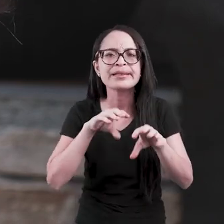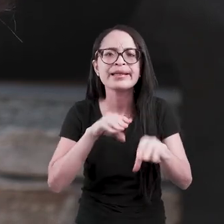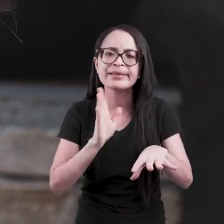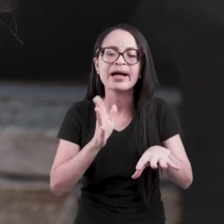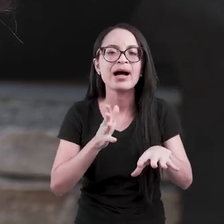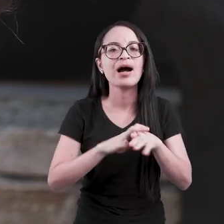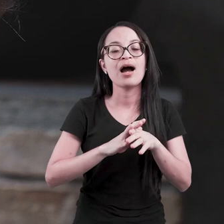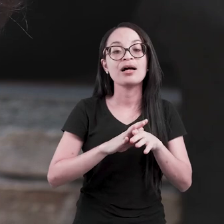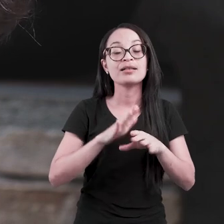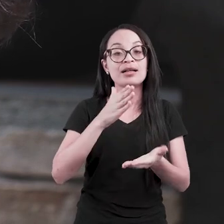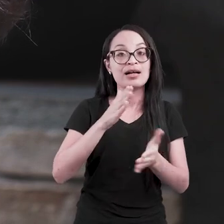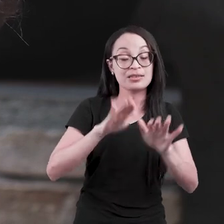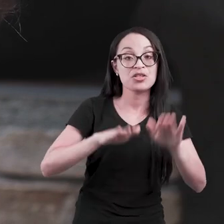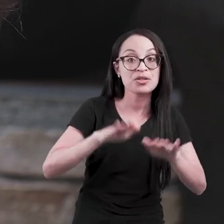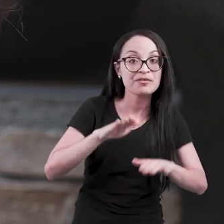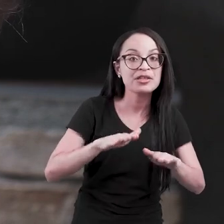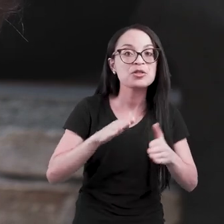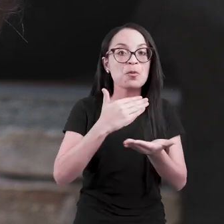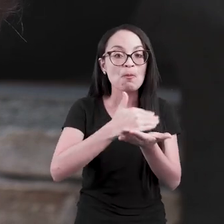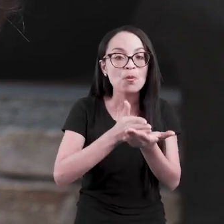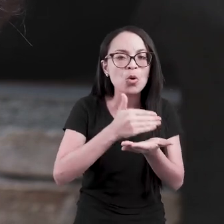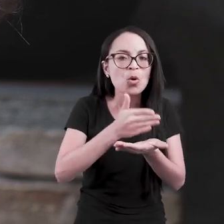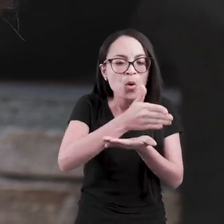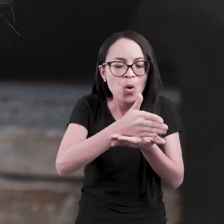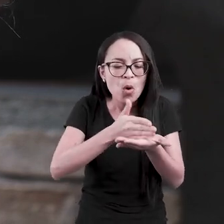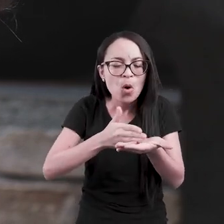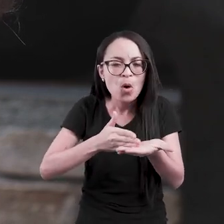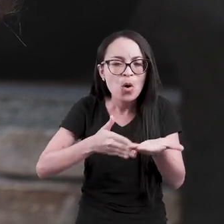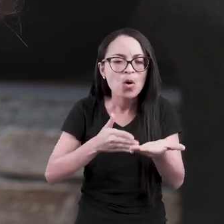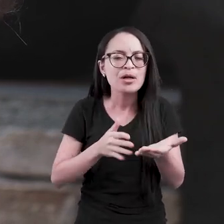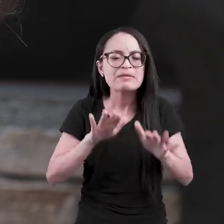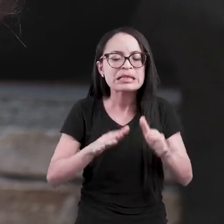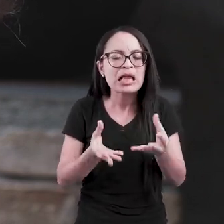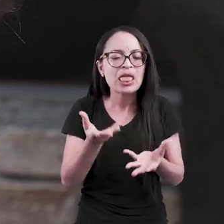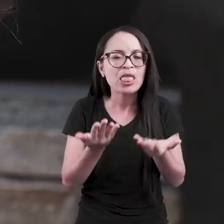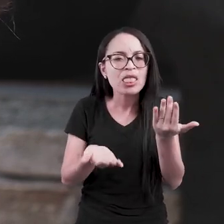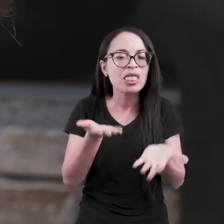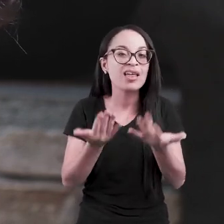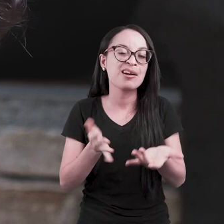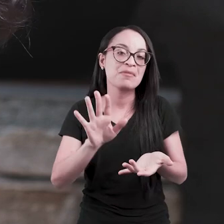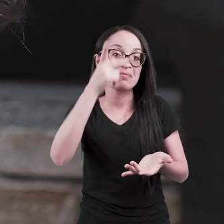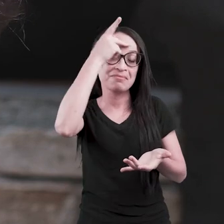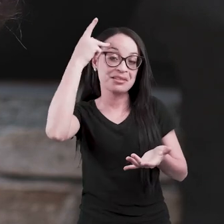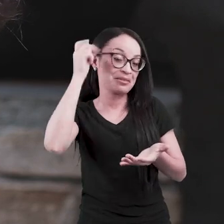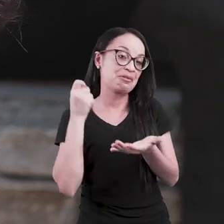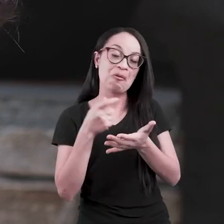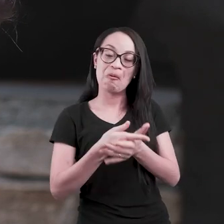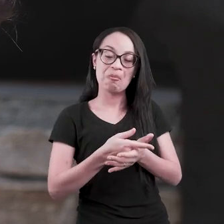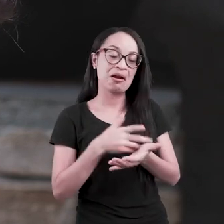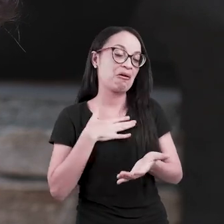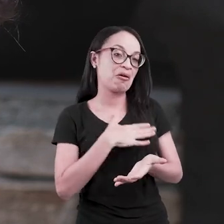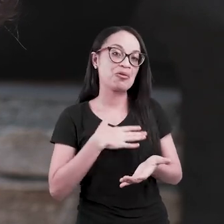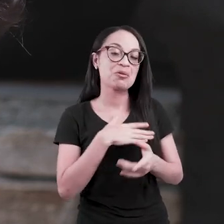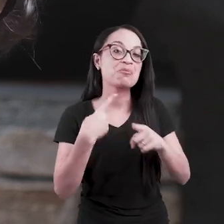chegando com elas, tudo quentinho. Tem vezes que eu vou cortar um bolo, Luciano, ele fica meio molengo ali, porque chegou quente, mas o povo leva no maior